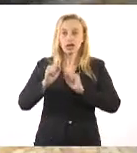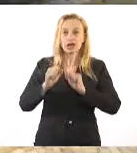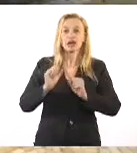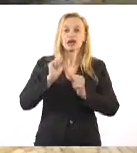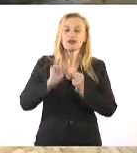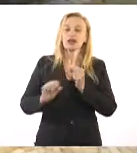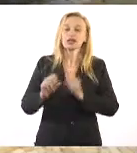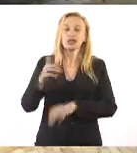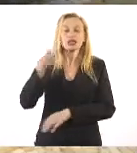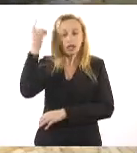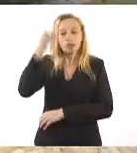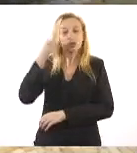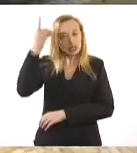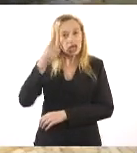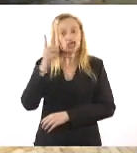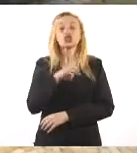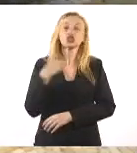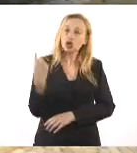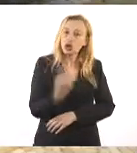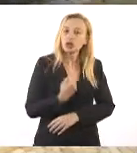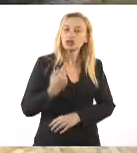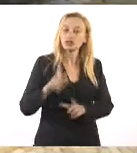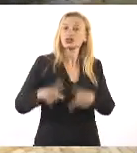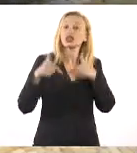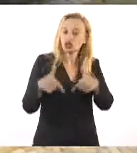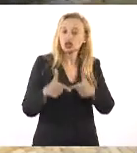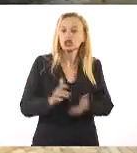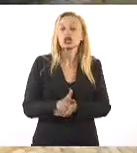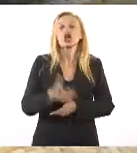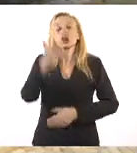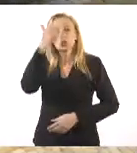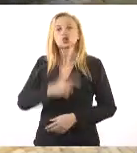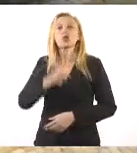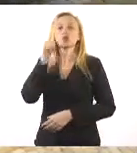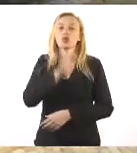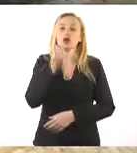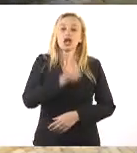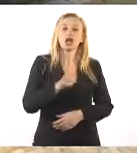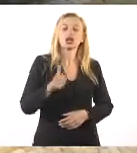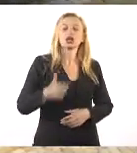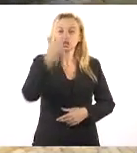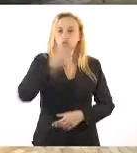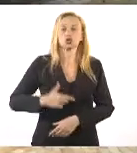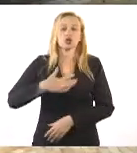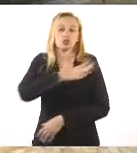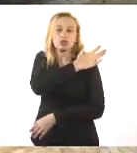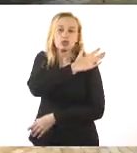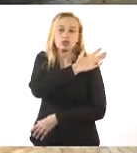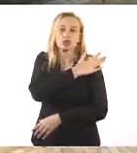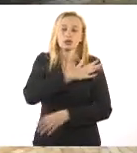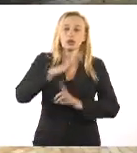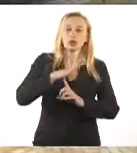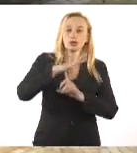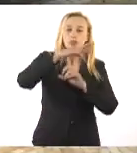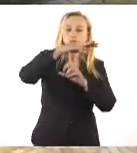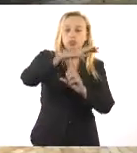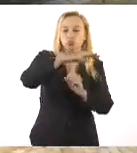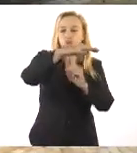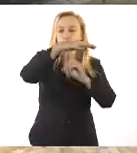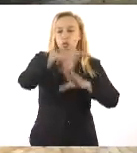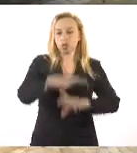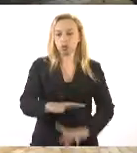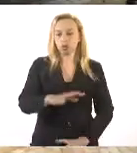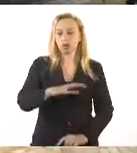alcance, deputada, nós vamos estar atuando. Eu sou mulher, sou militar, sou paraquedista, sou mãe.